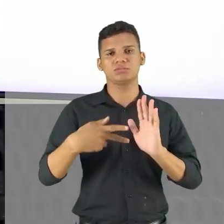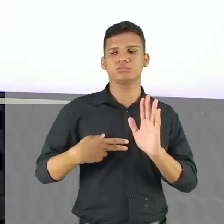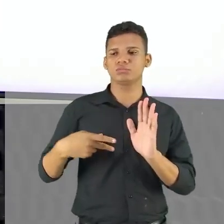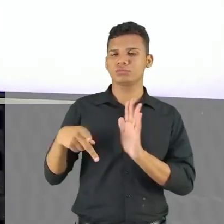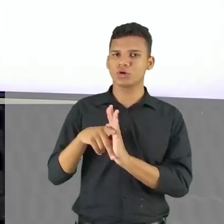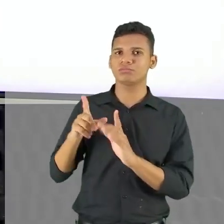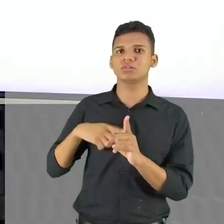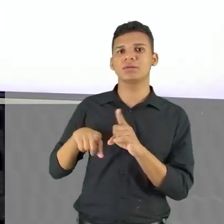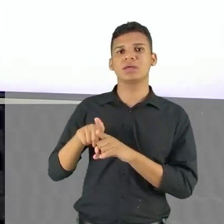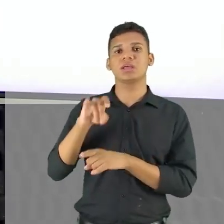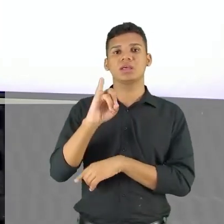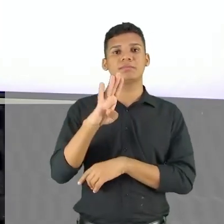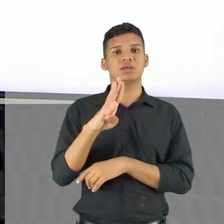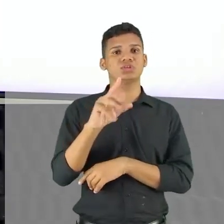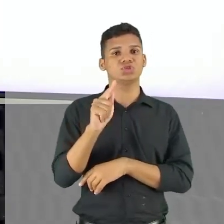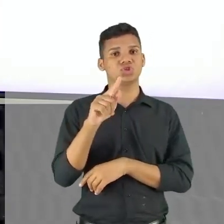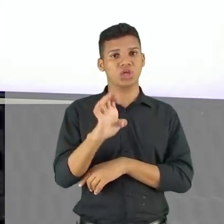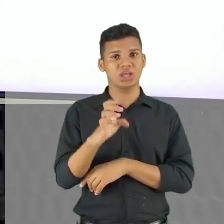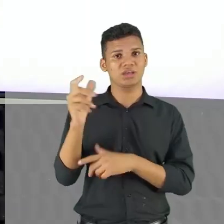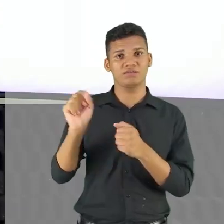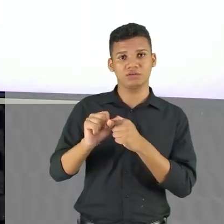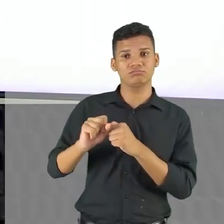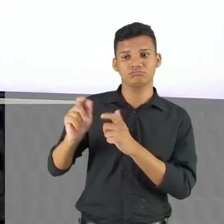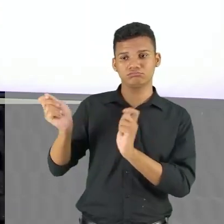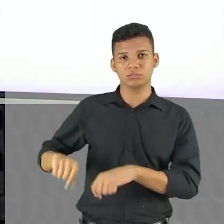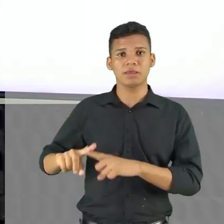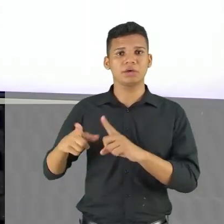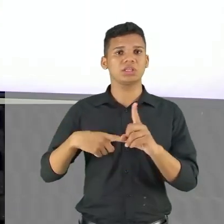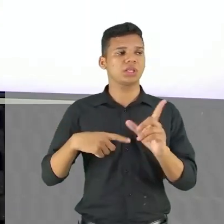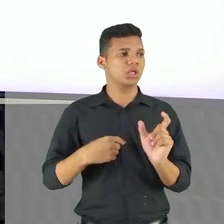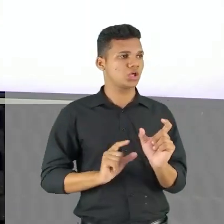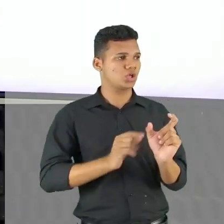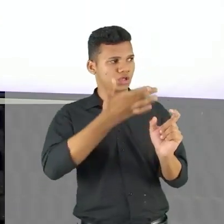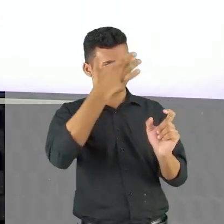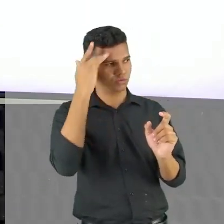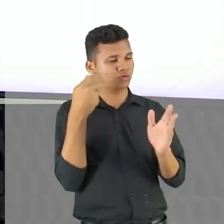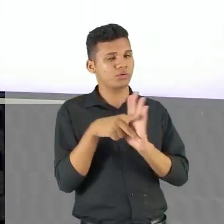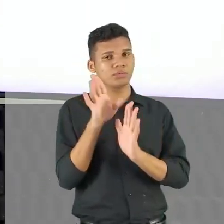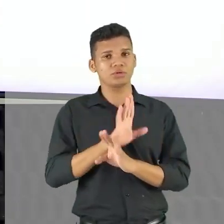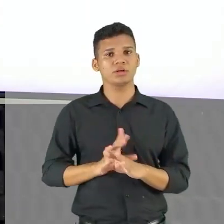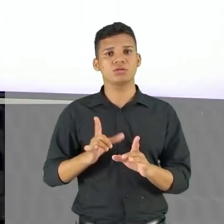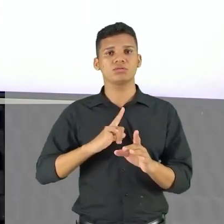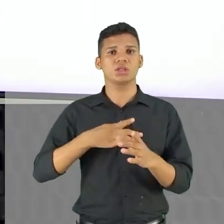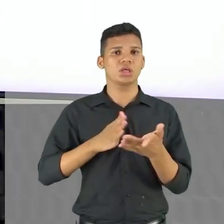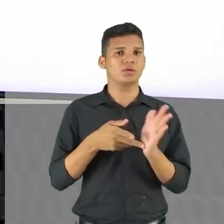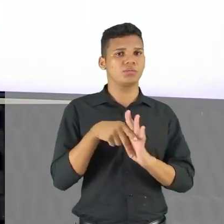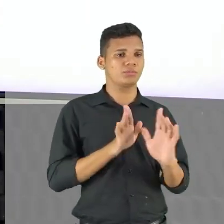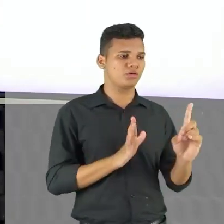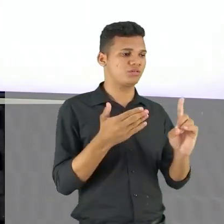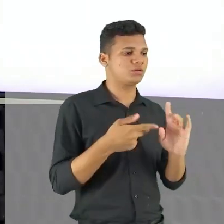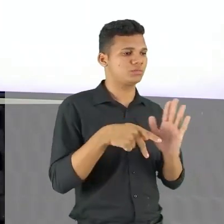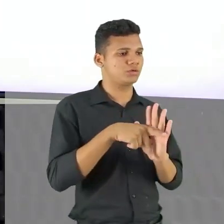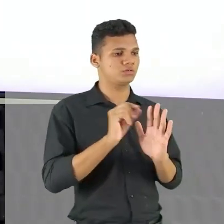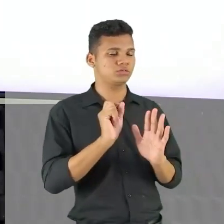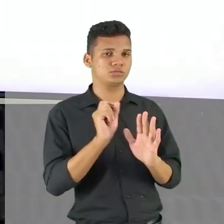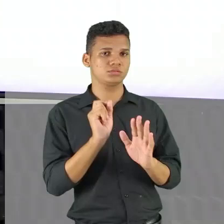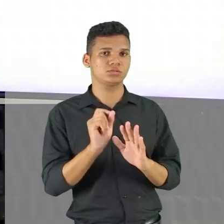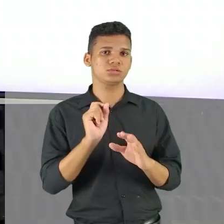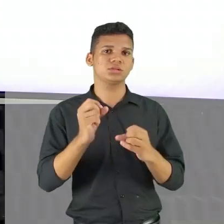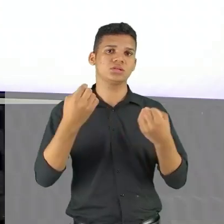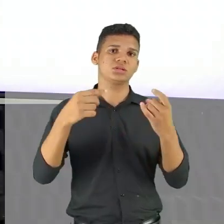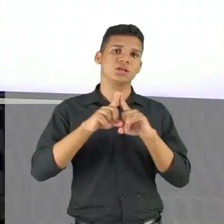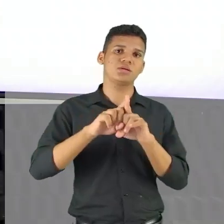IBGE realiza. A gente tem poucas pessoas no Brasil concentrando muitas terras nas suas mãos, os